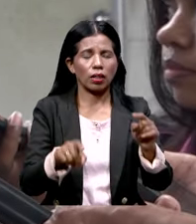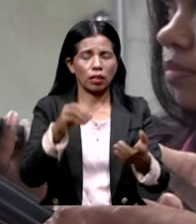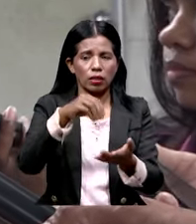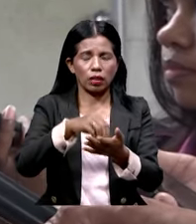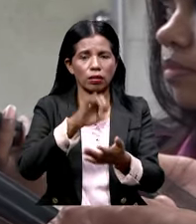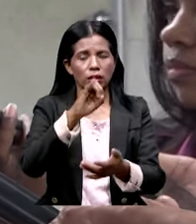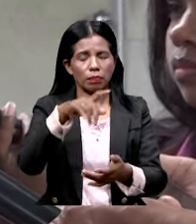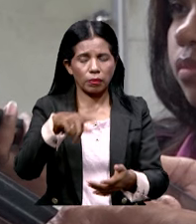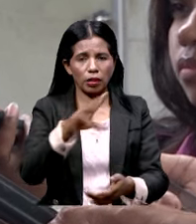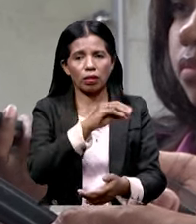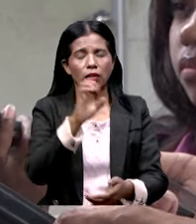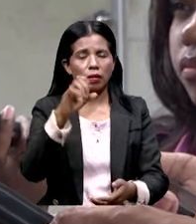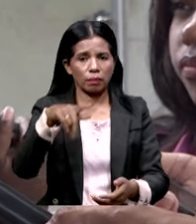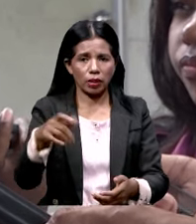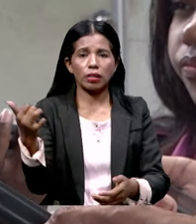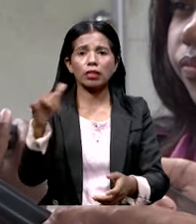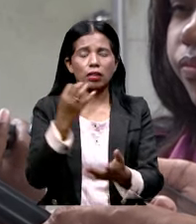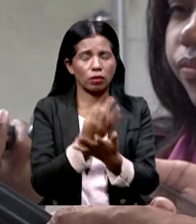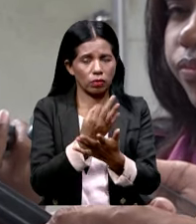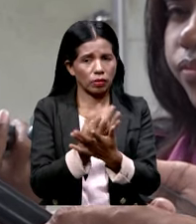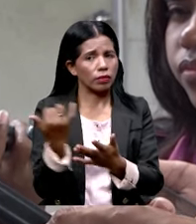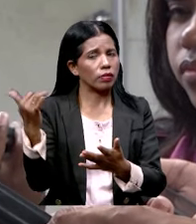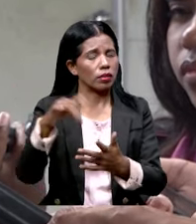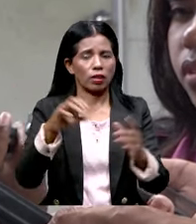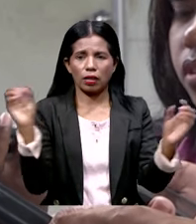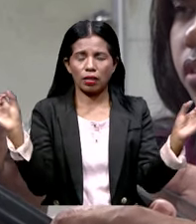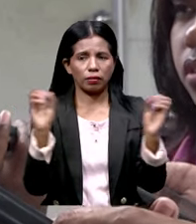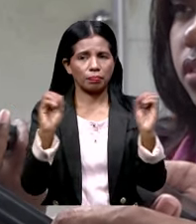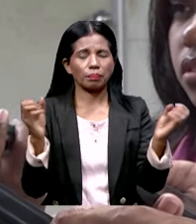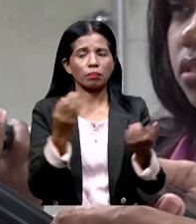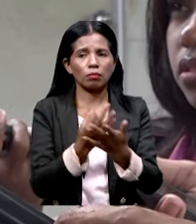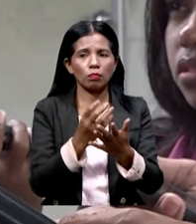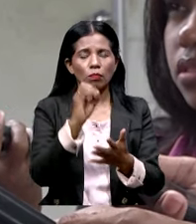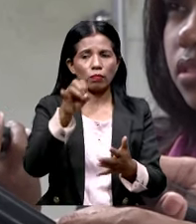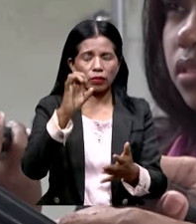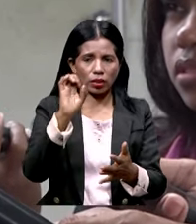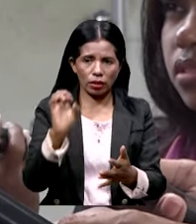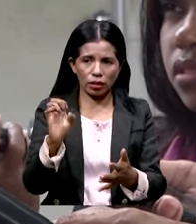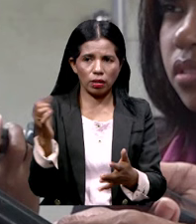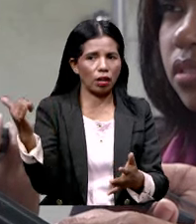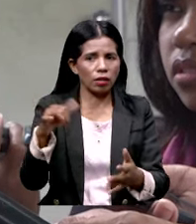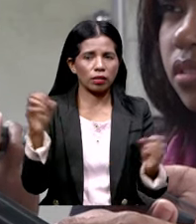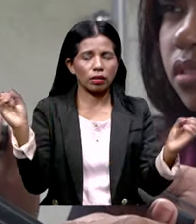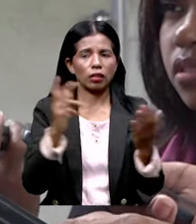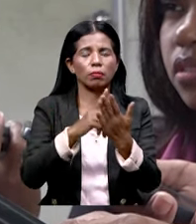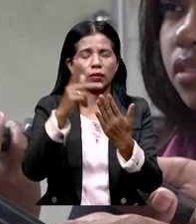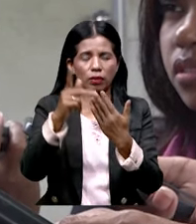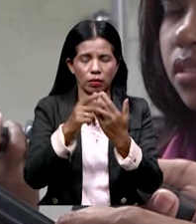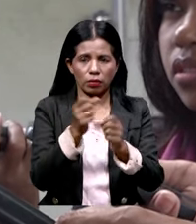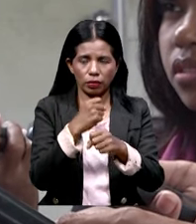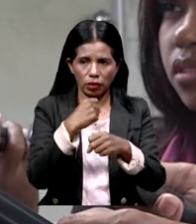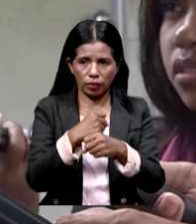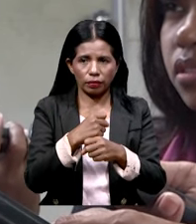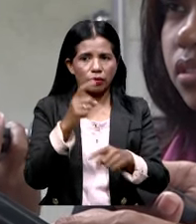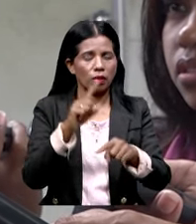Ne parcira lalica executa. Osan e dene cira la hija ona, cira la hija osan e hoje é, automaticamente, cira la hija programa tu halau. Mas dia la